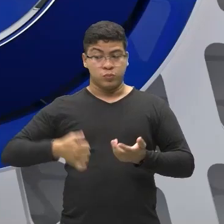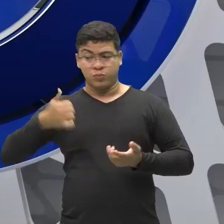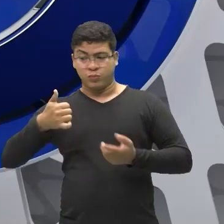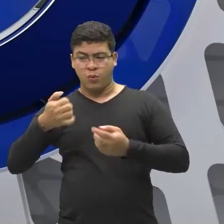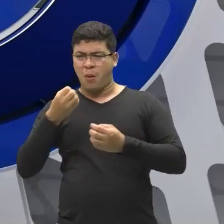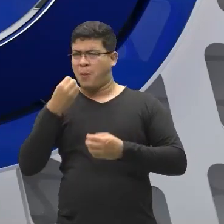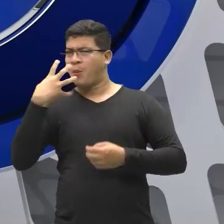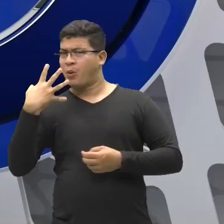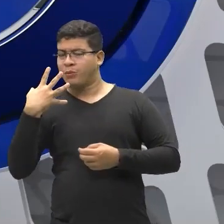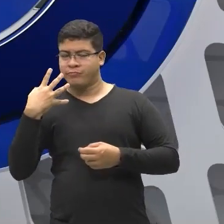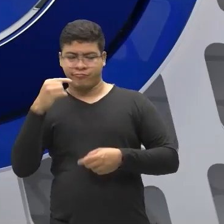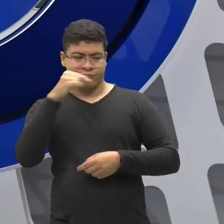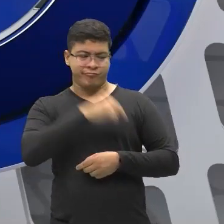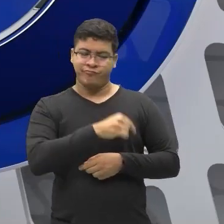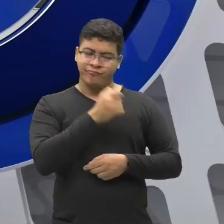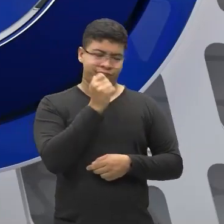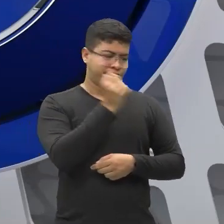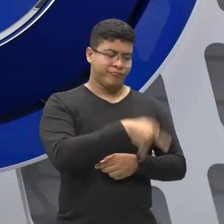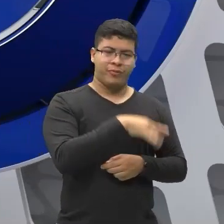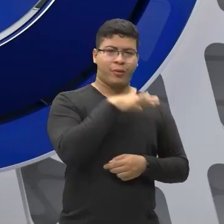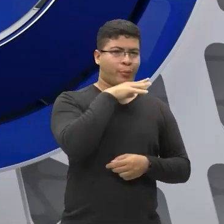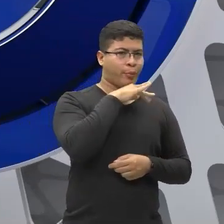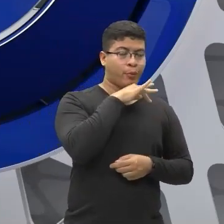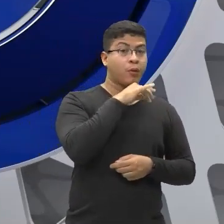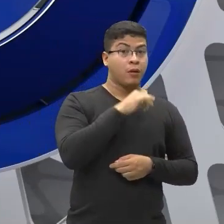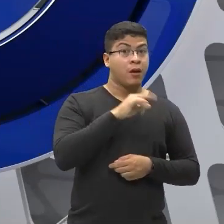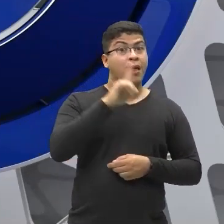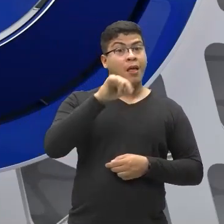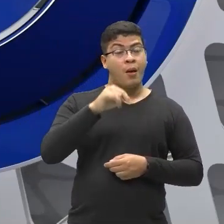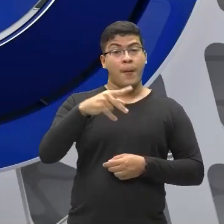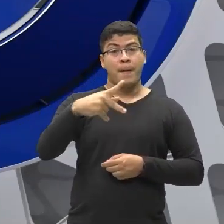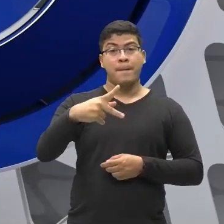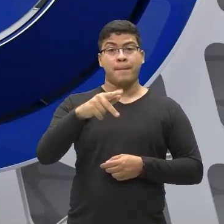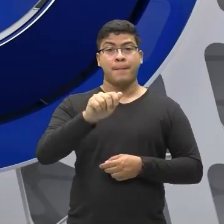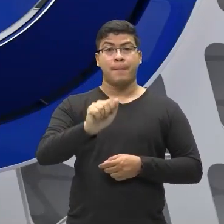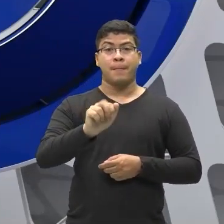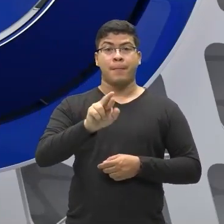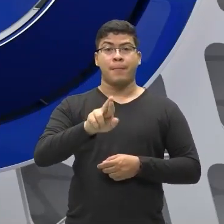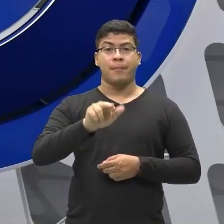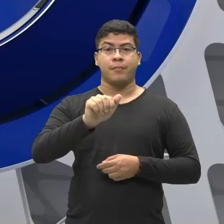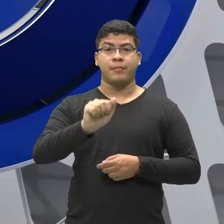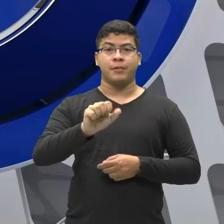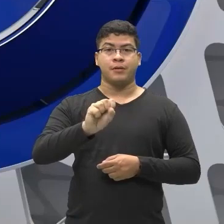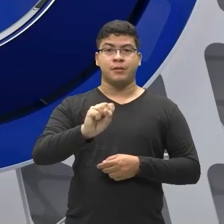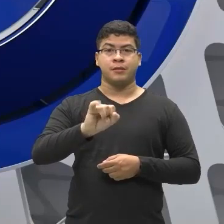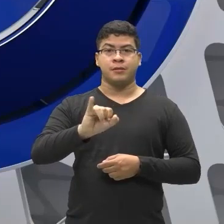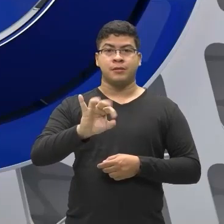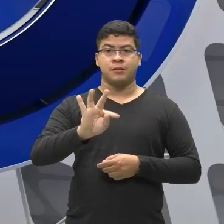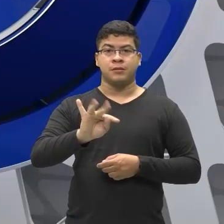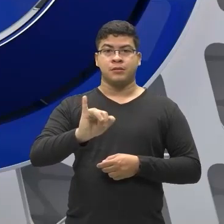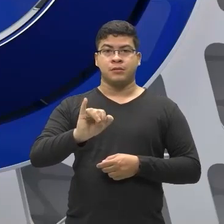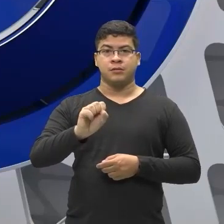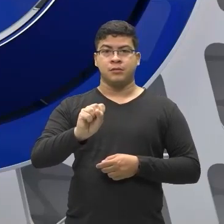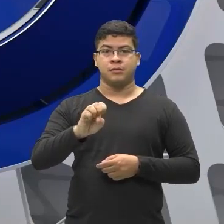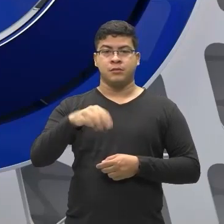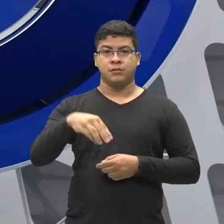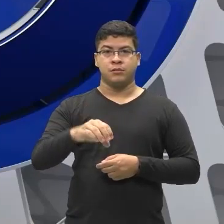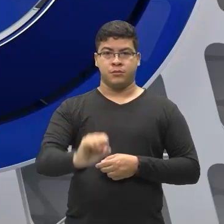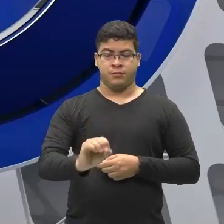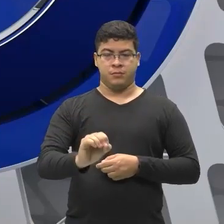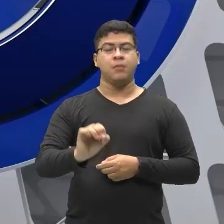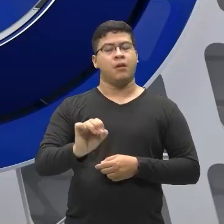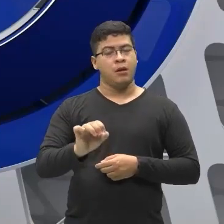não, a gente chama de parasitismo, tá bom? Então, a gente vai conhecer alguma dessas doenças e os tipos, de infecções